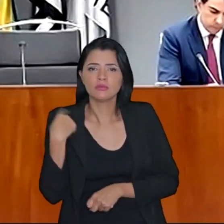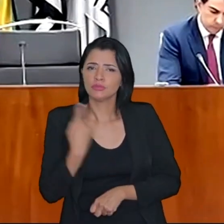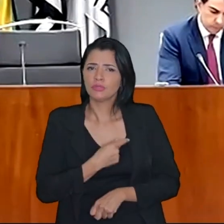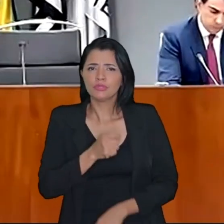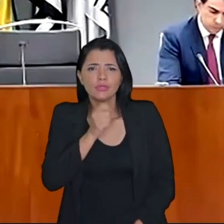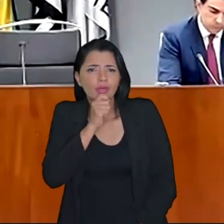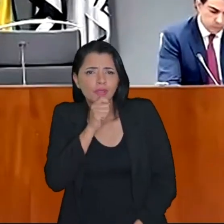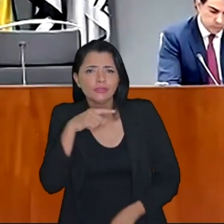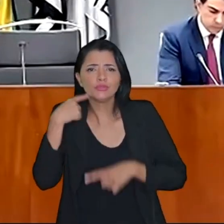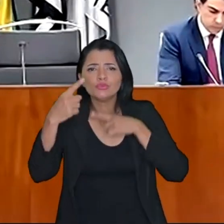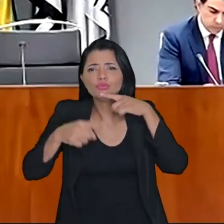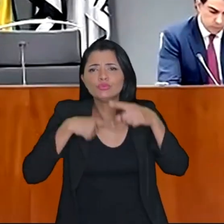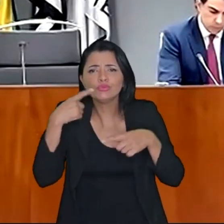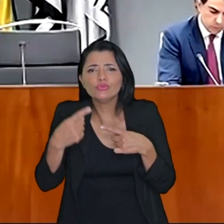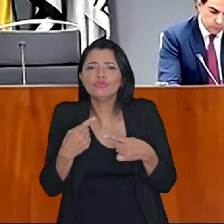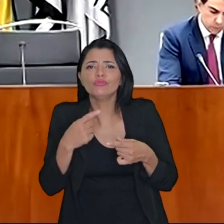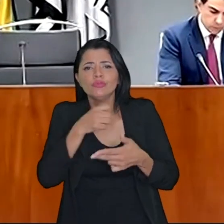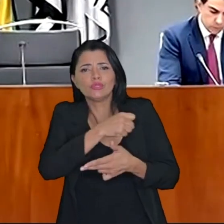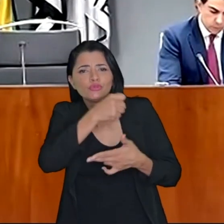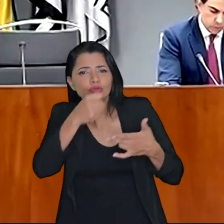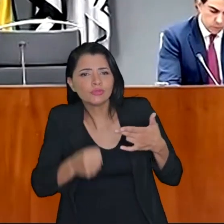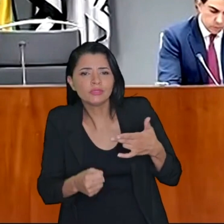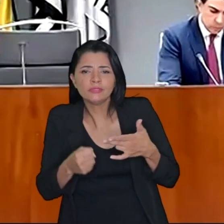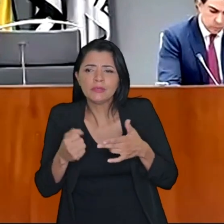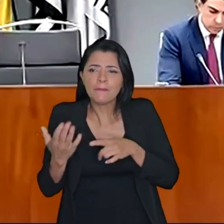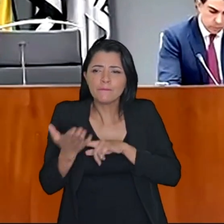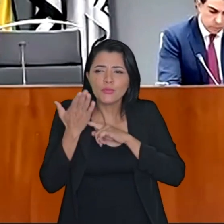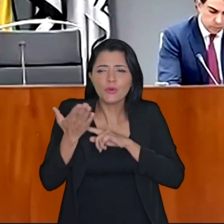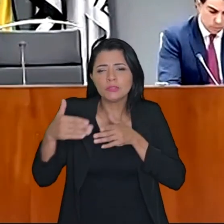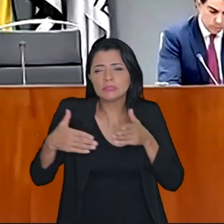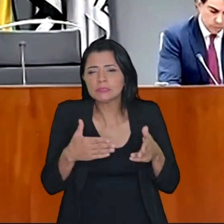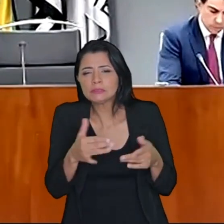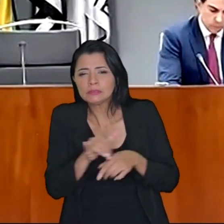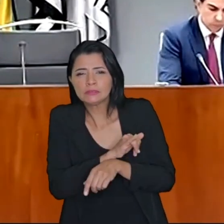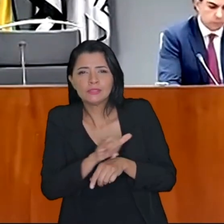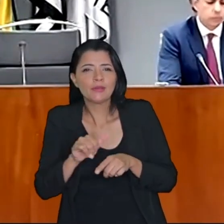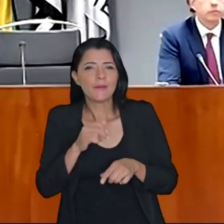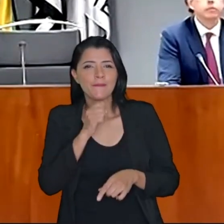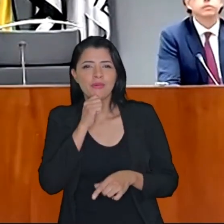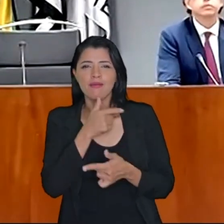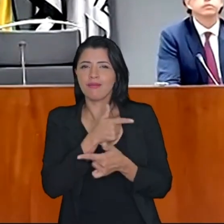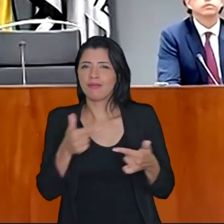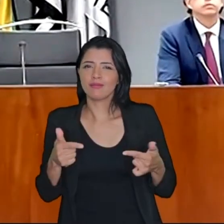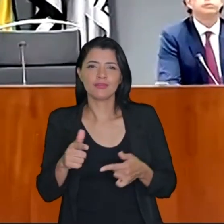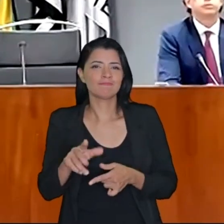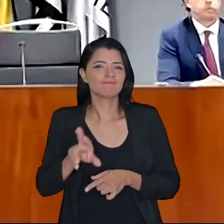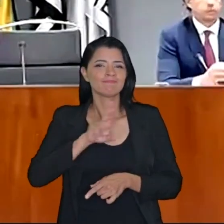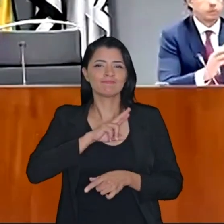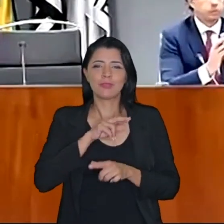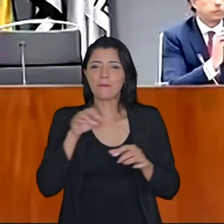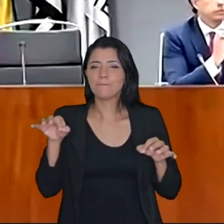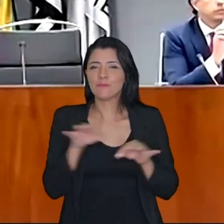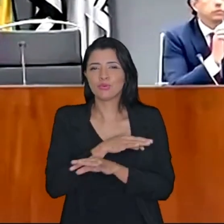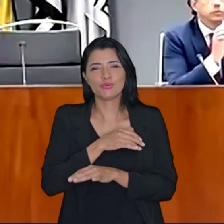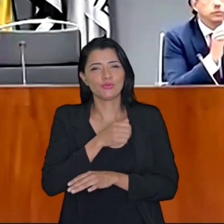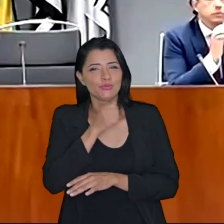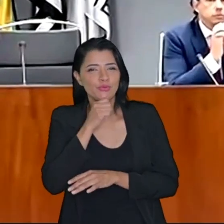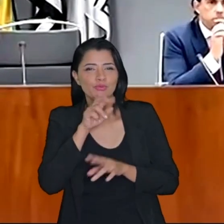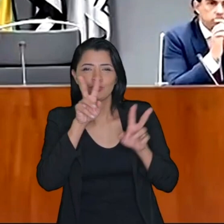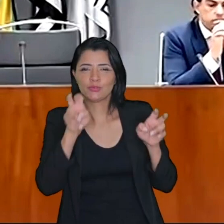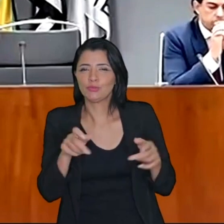a jurisprudência caminha, vai indicando caminhos, mas nós não temos ainda soluções completas a respeito do